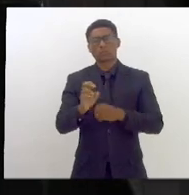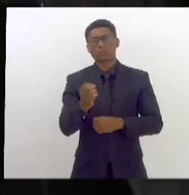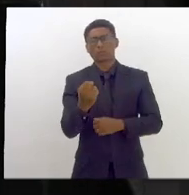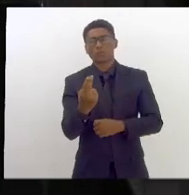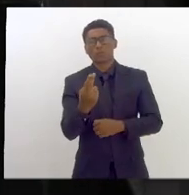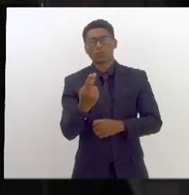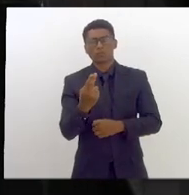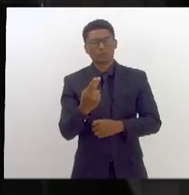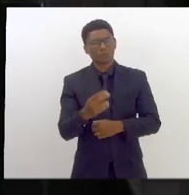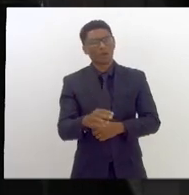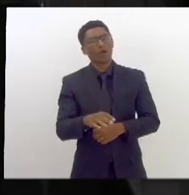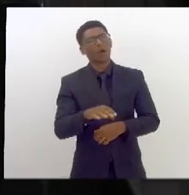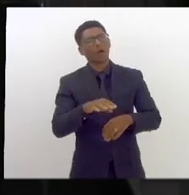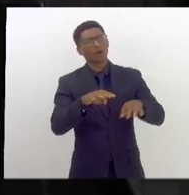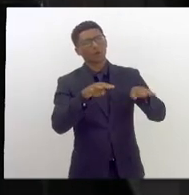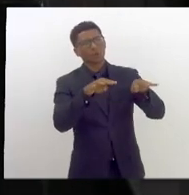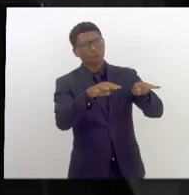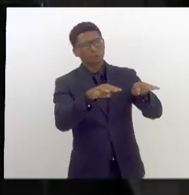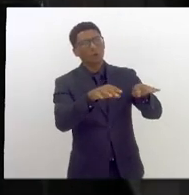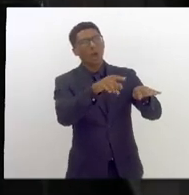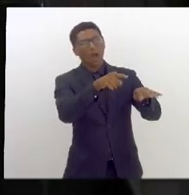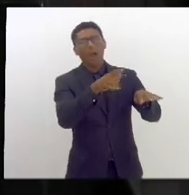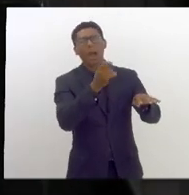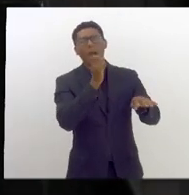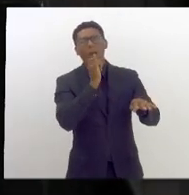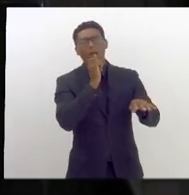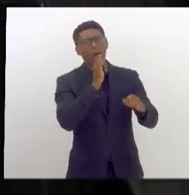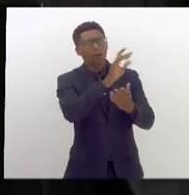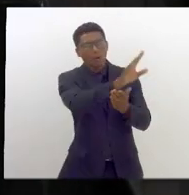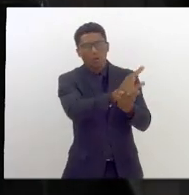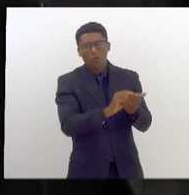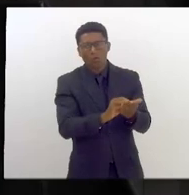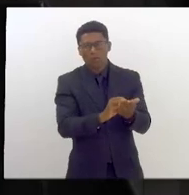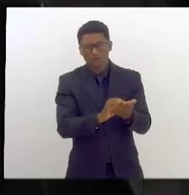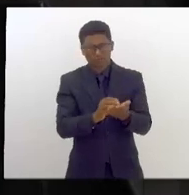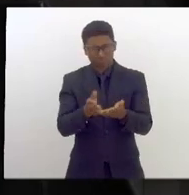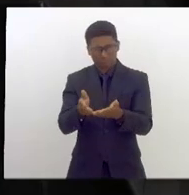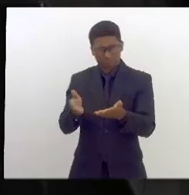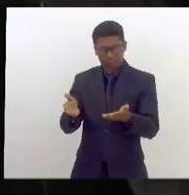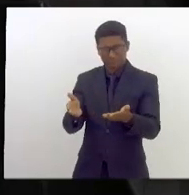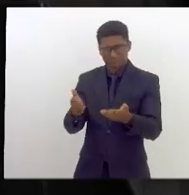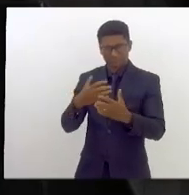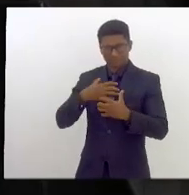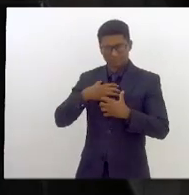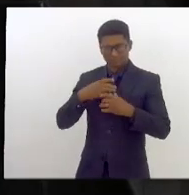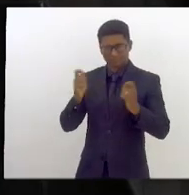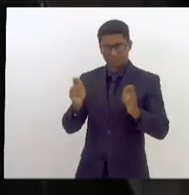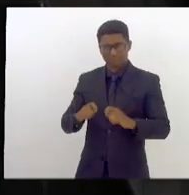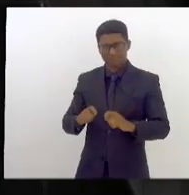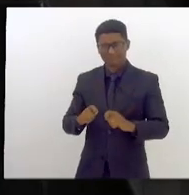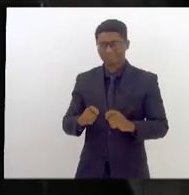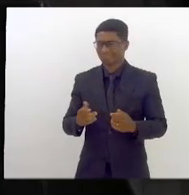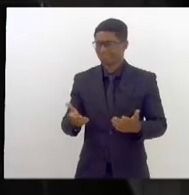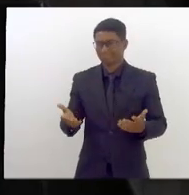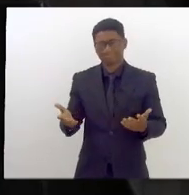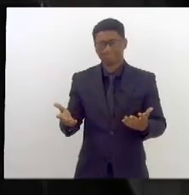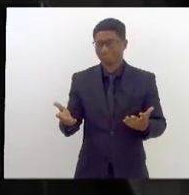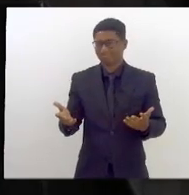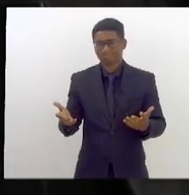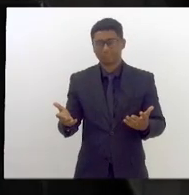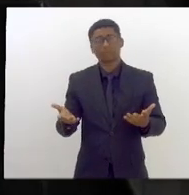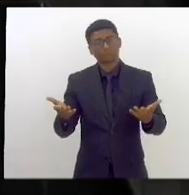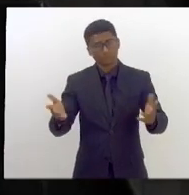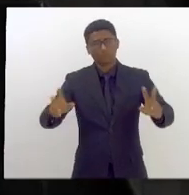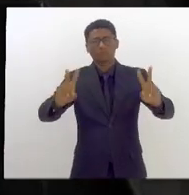um exemplo Nobre para perseguir não queria chamar atenção sobre